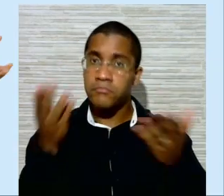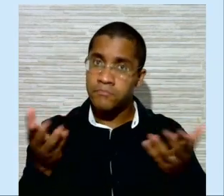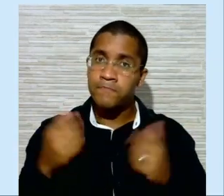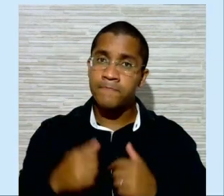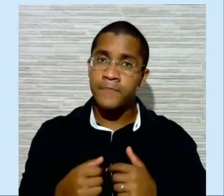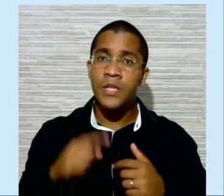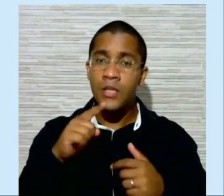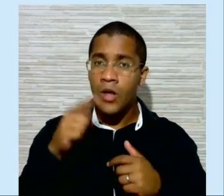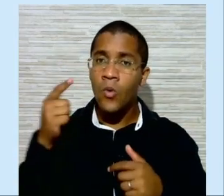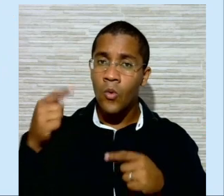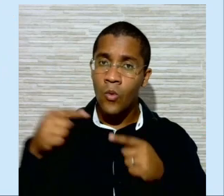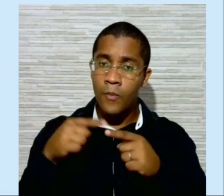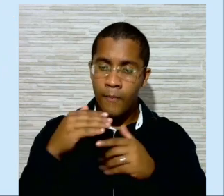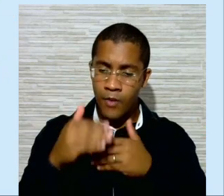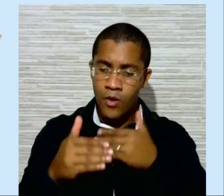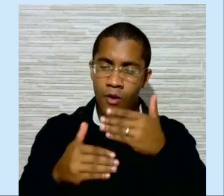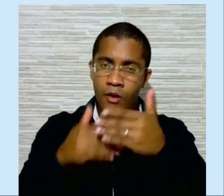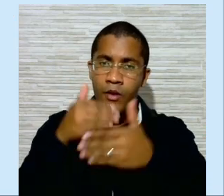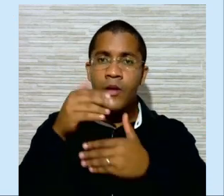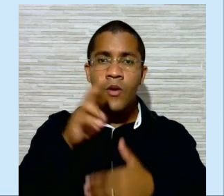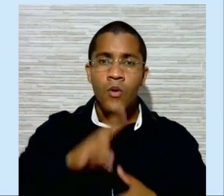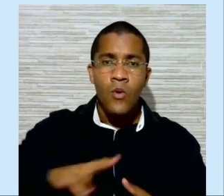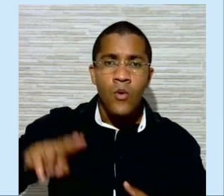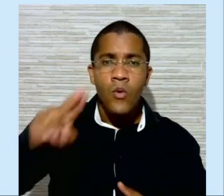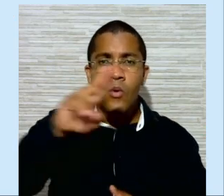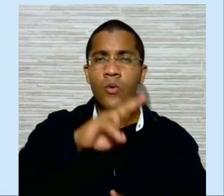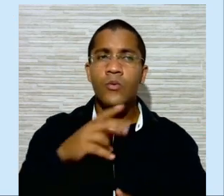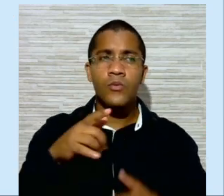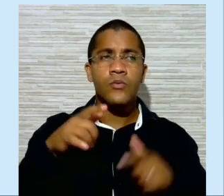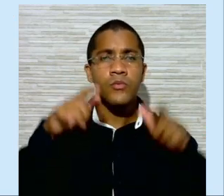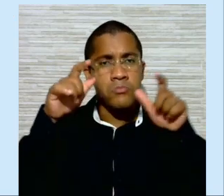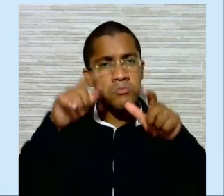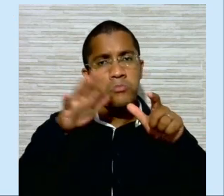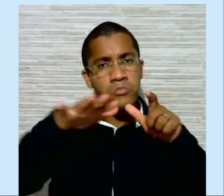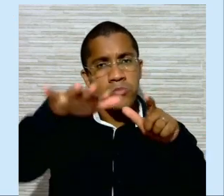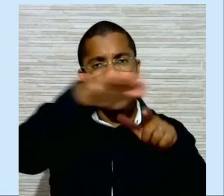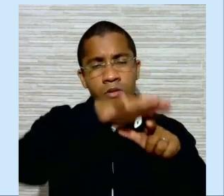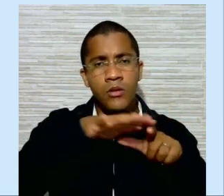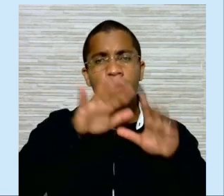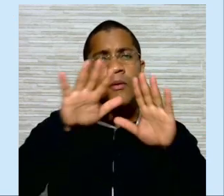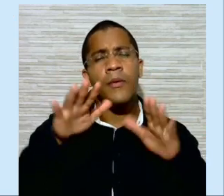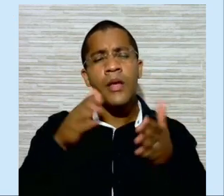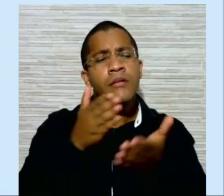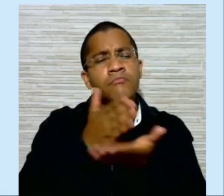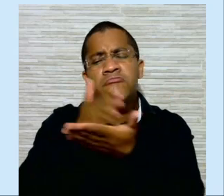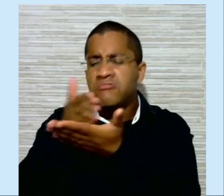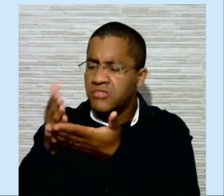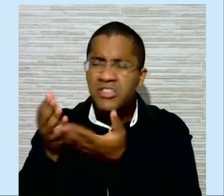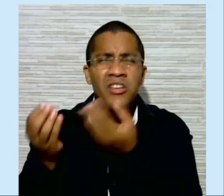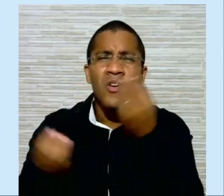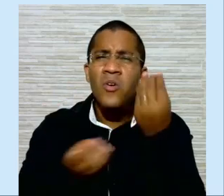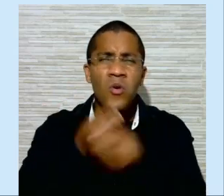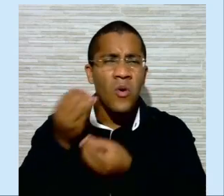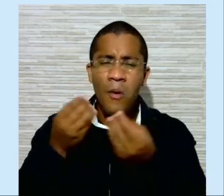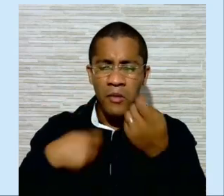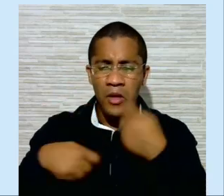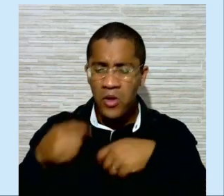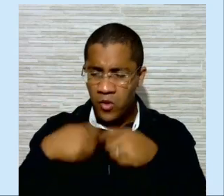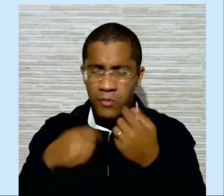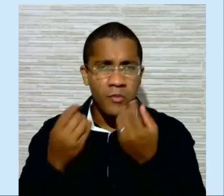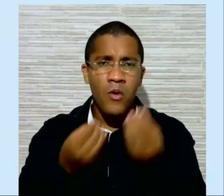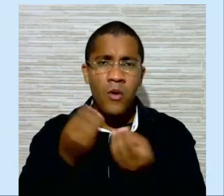faz parte desse processo de uso da paisagem, tá? Aí você me pergunta, professor, como é que fica a distribuição, tá, de renda